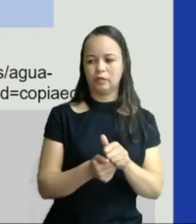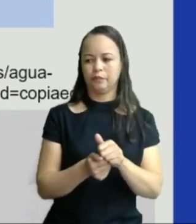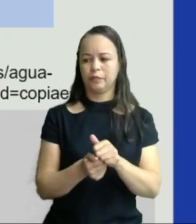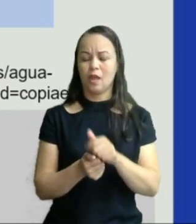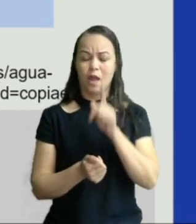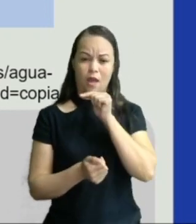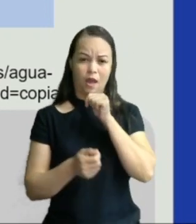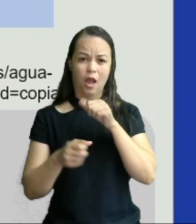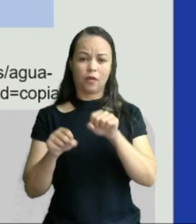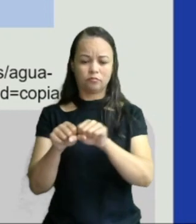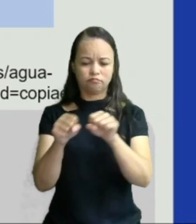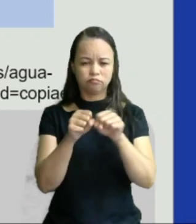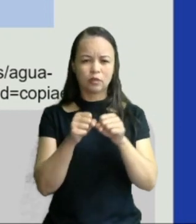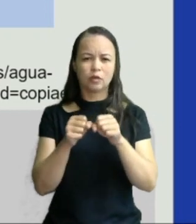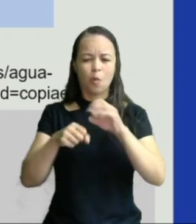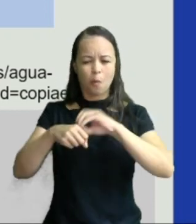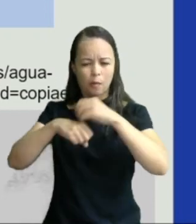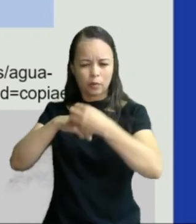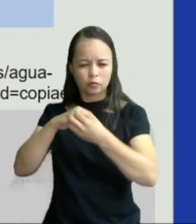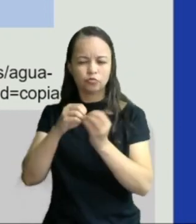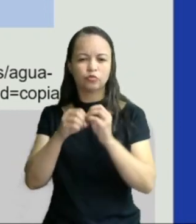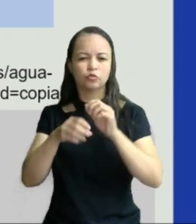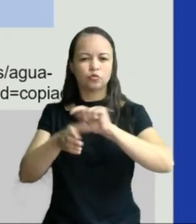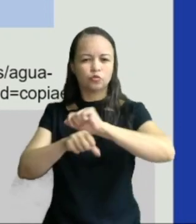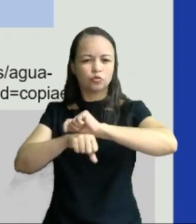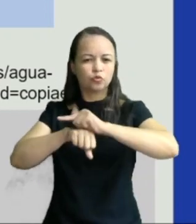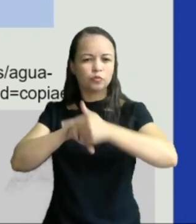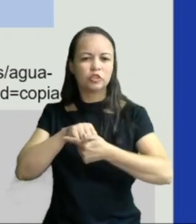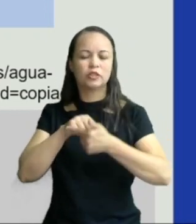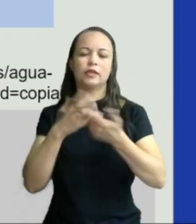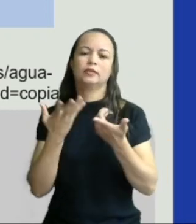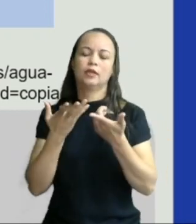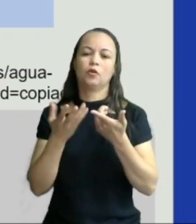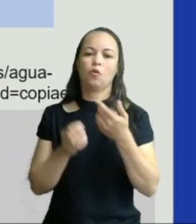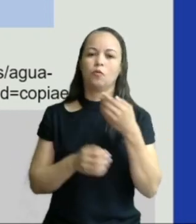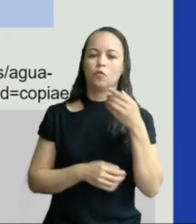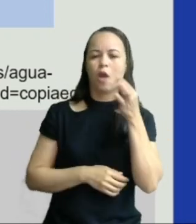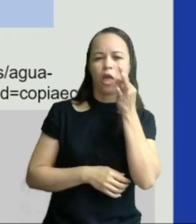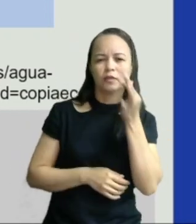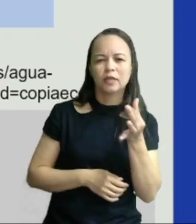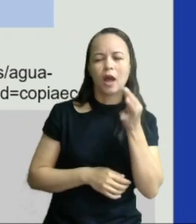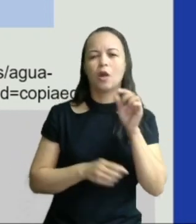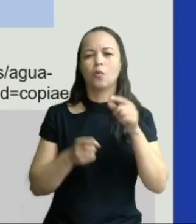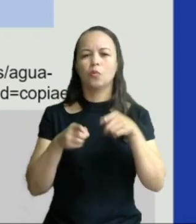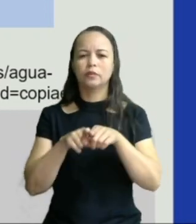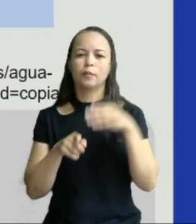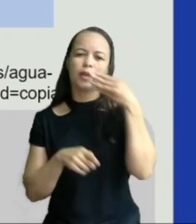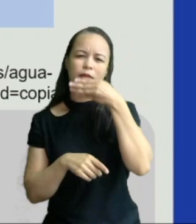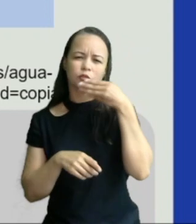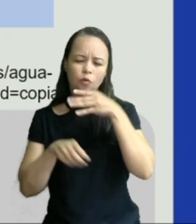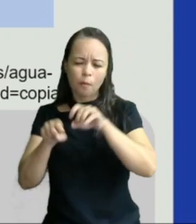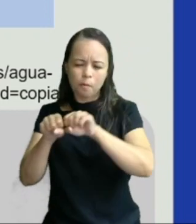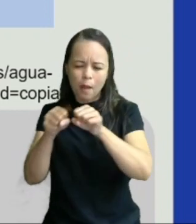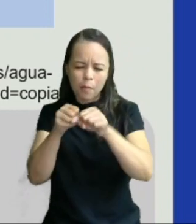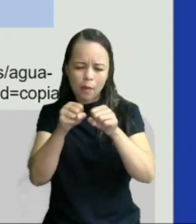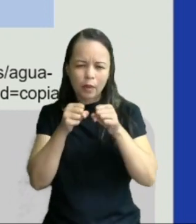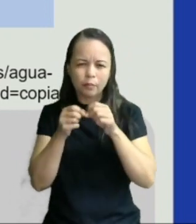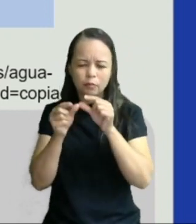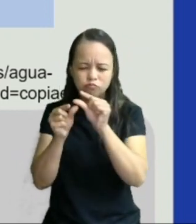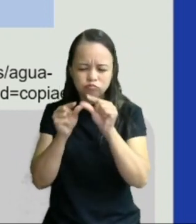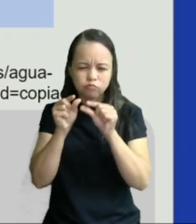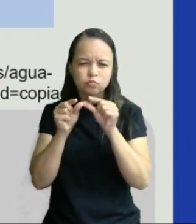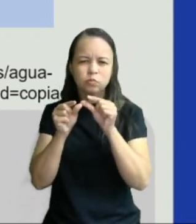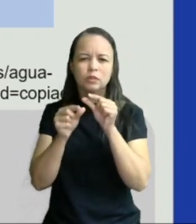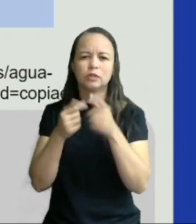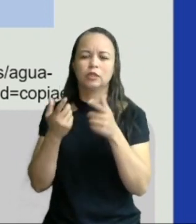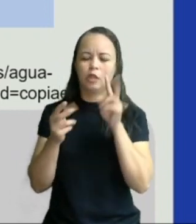quebrar substâncias como açúcar ou sal, por exemplo, em partes tão pequenininhas que não